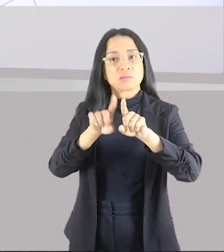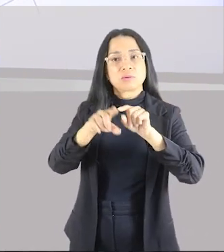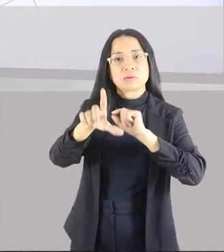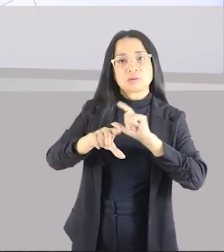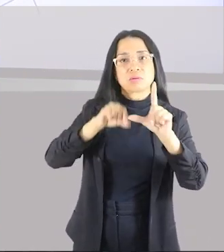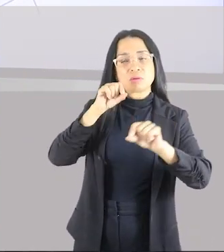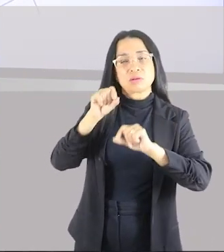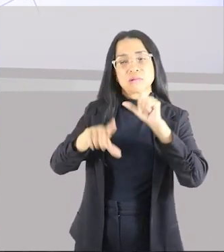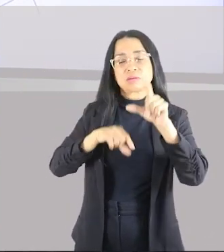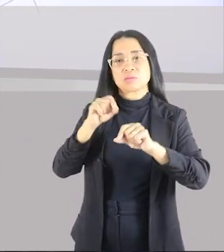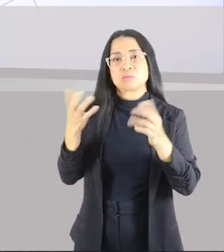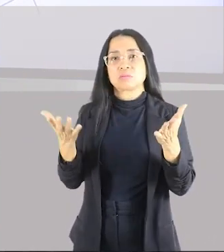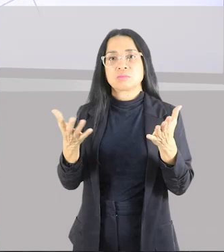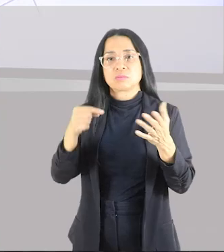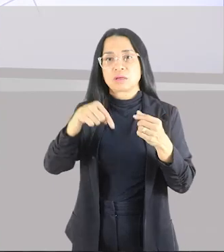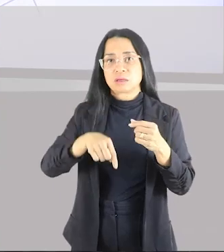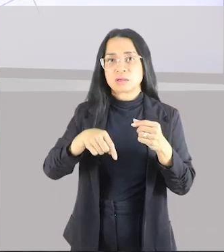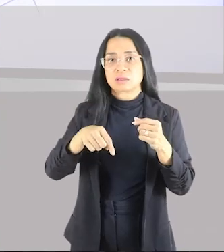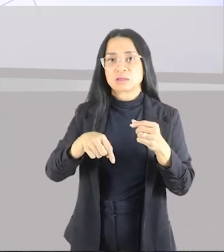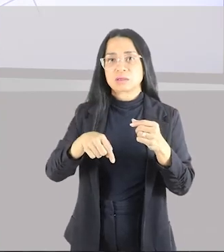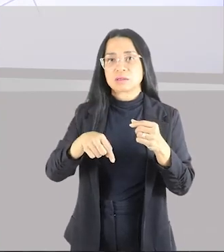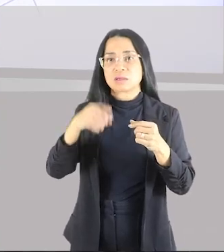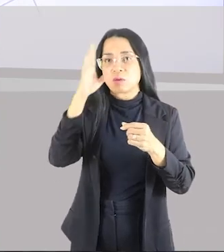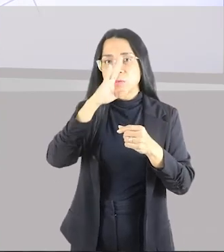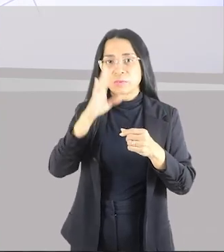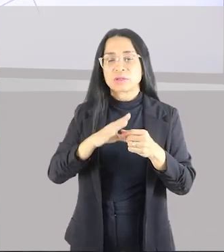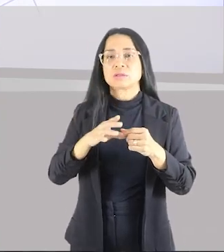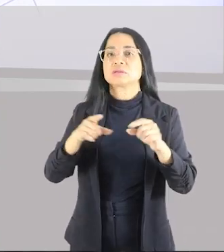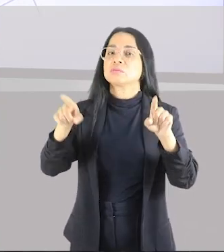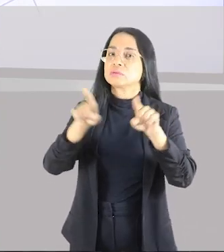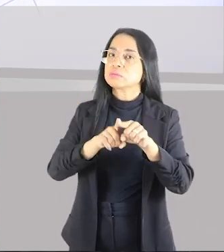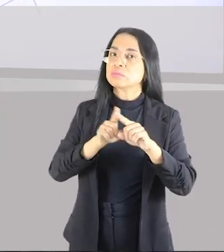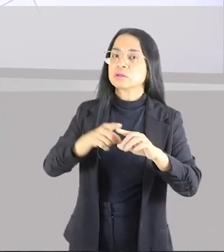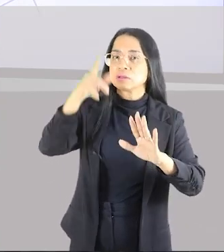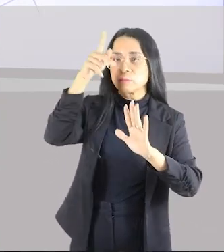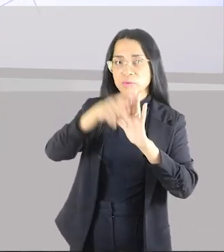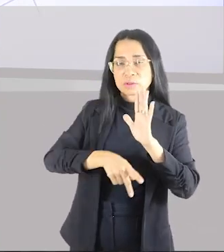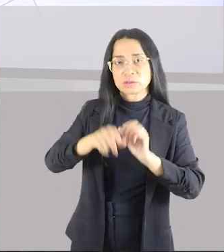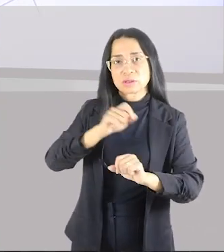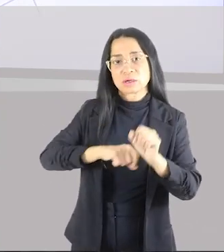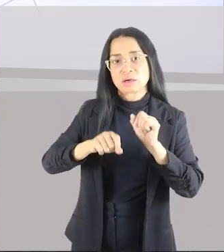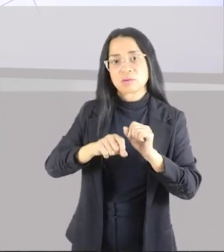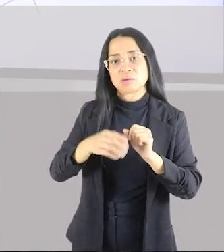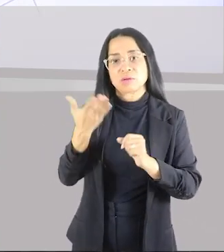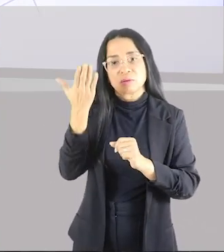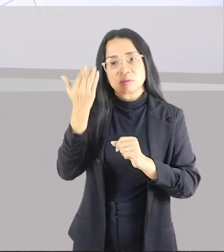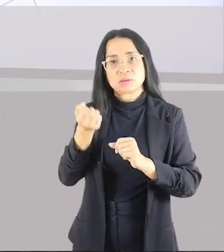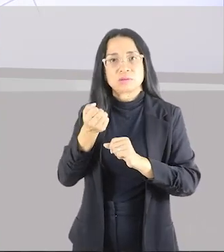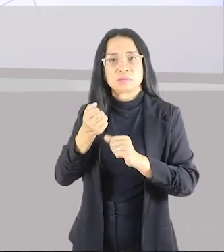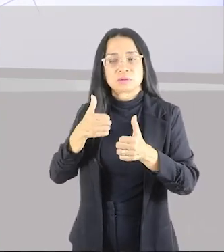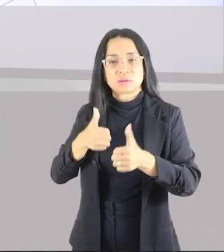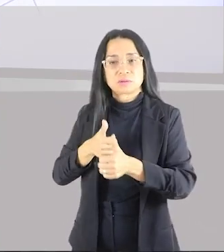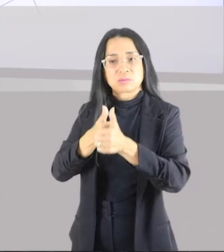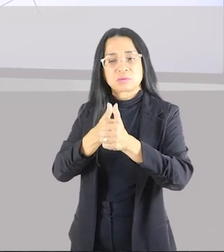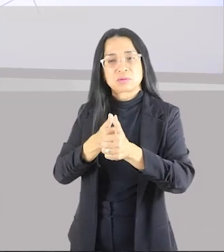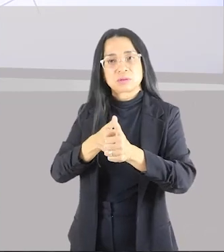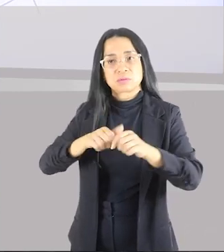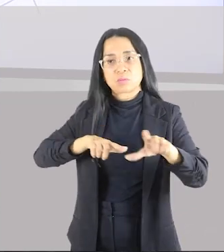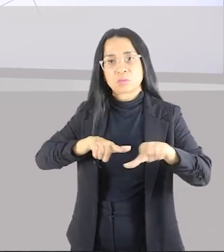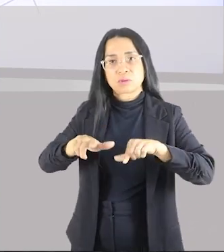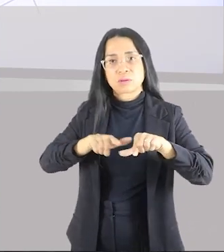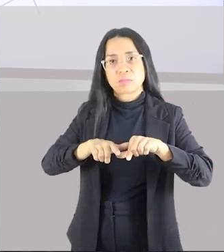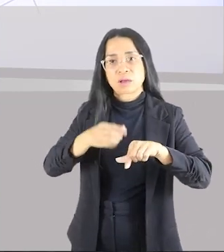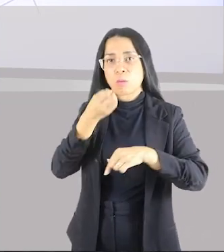ainda é riquíssima, também tem esse mesmo potencial. E aí, não sei se vocês têm acompanhado, mas um trabalho brilhante aqui